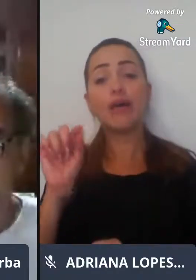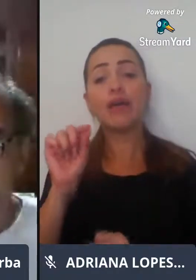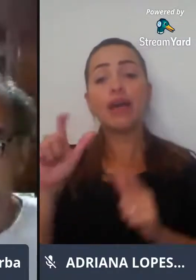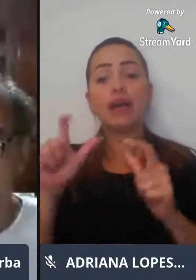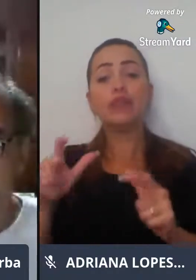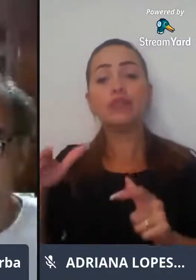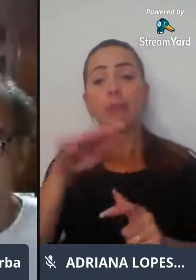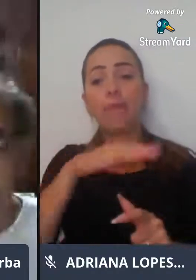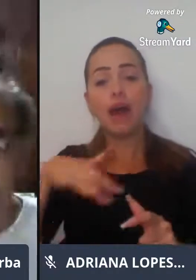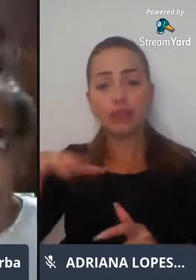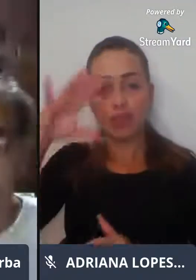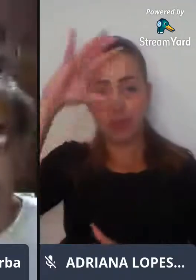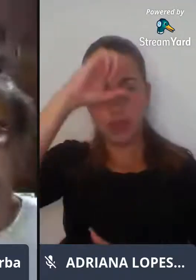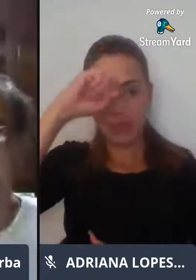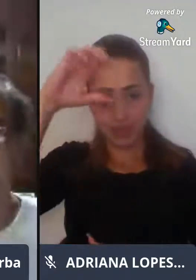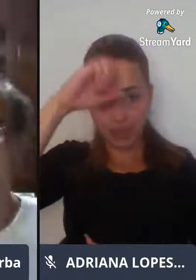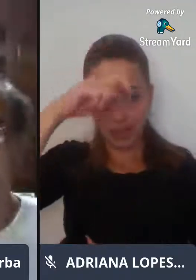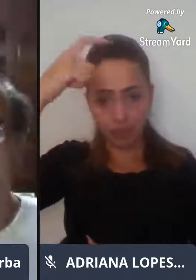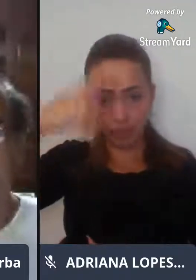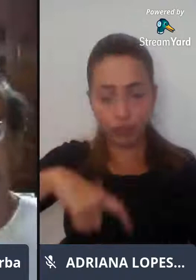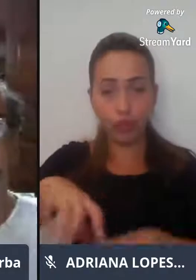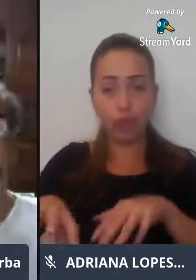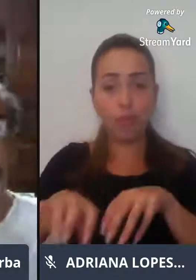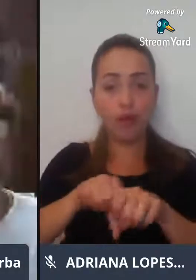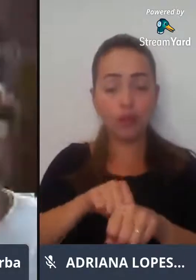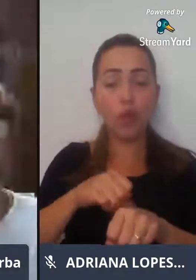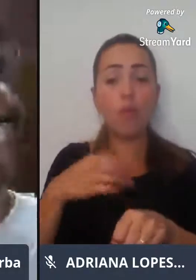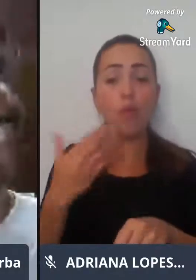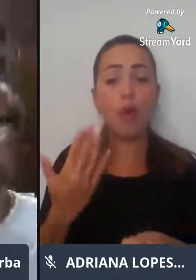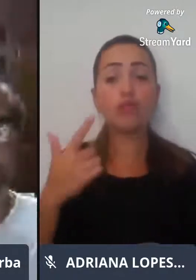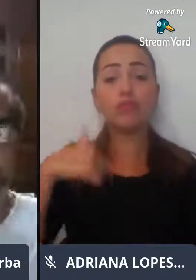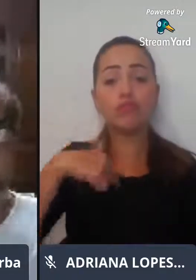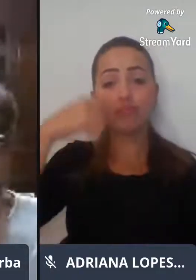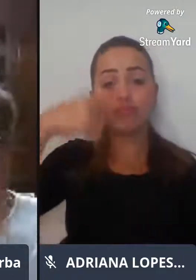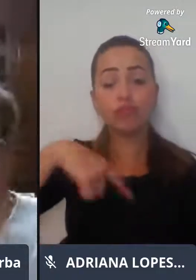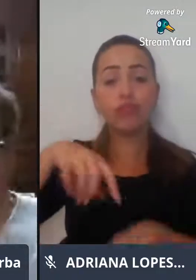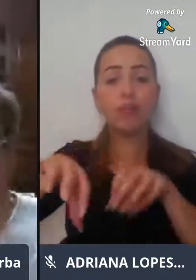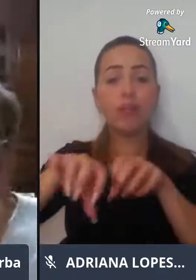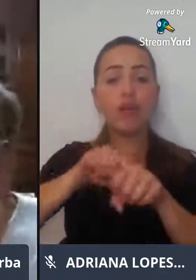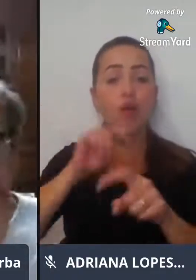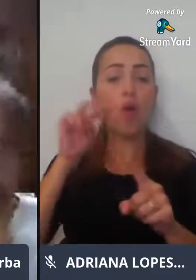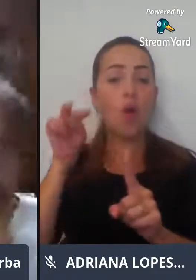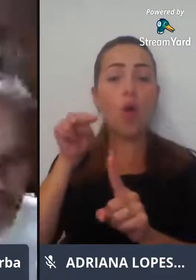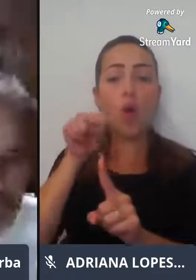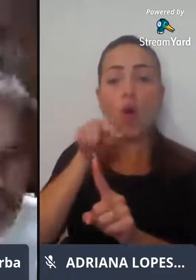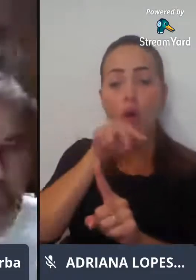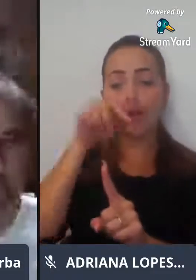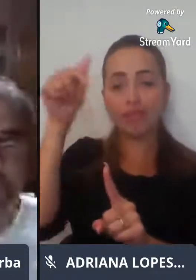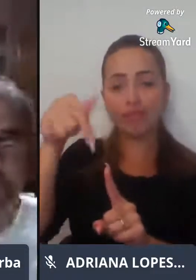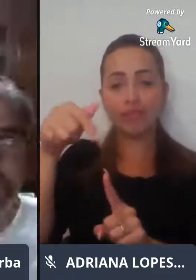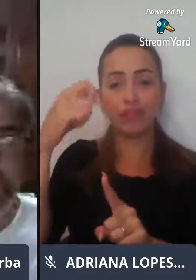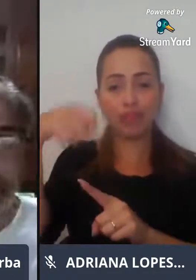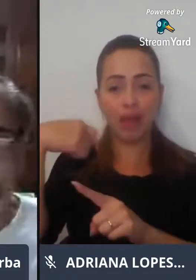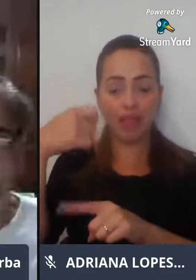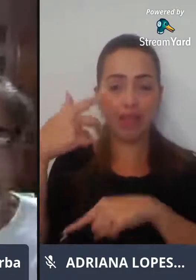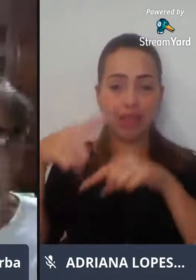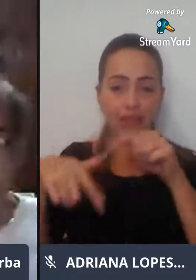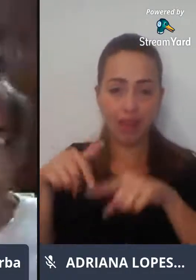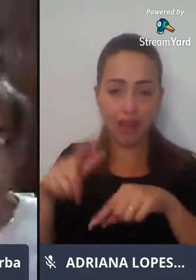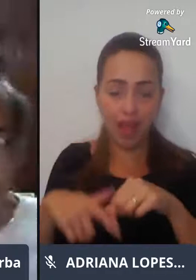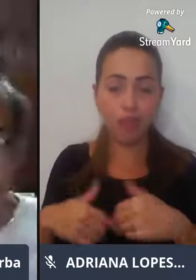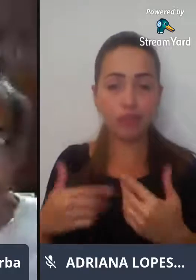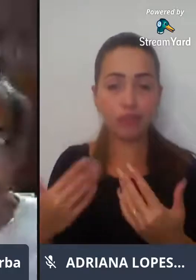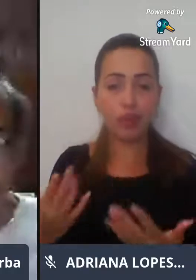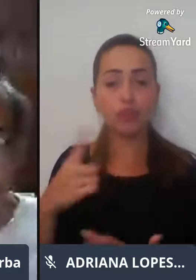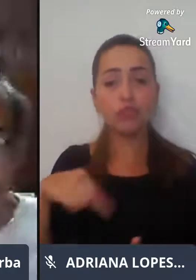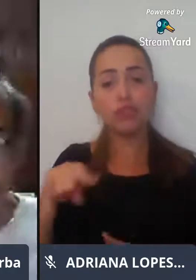de aprendizagem do formador quando este formador olha para o vídeo. E aí a gente pode subir de novo, e a